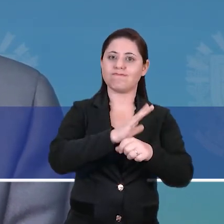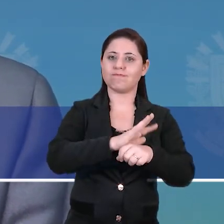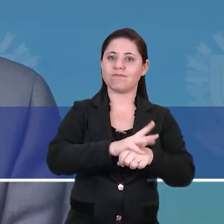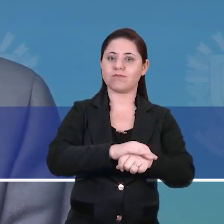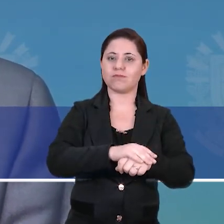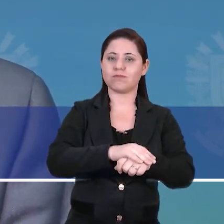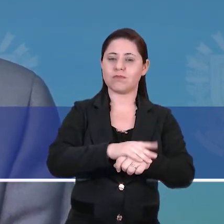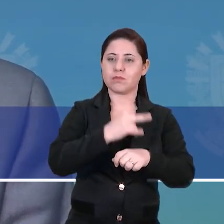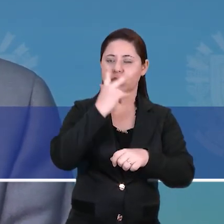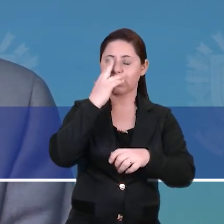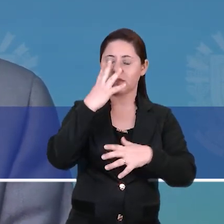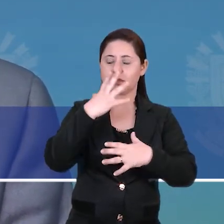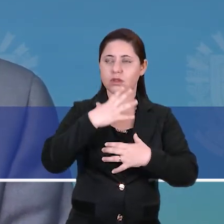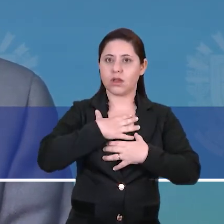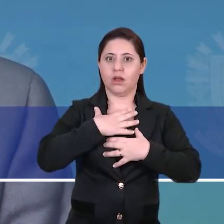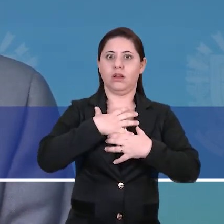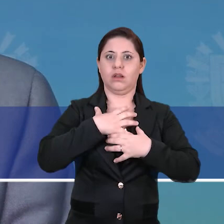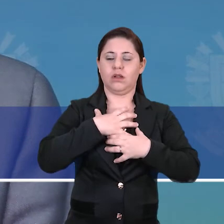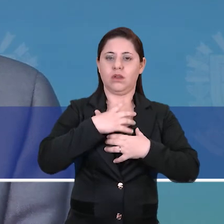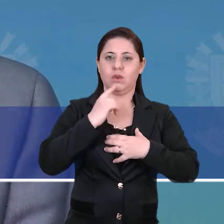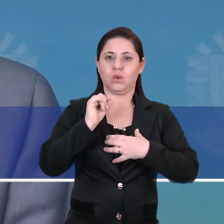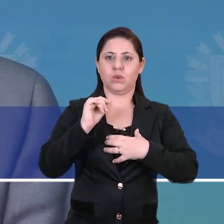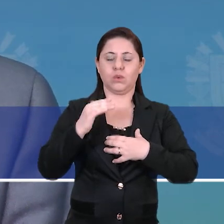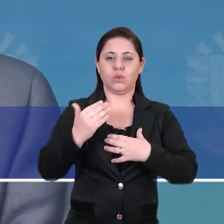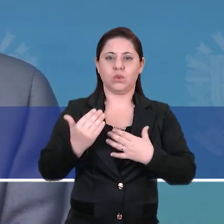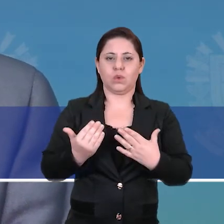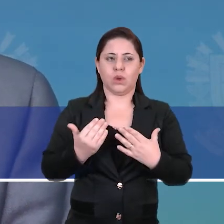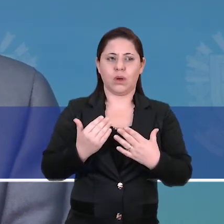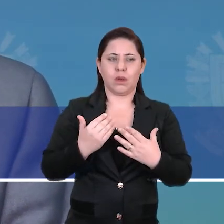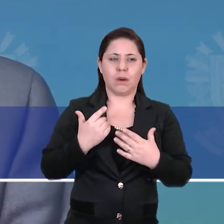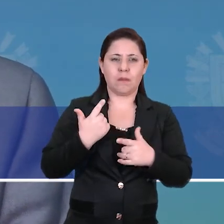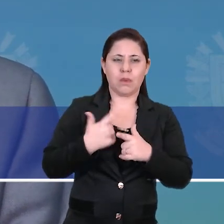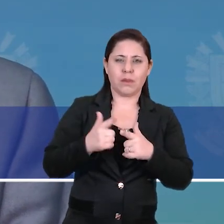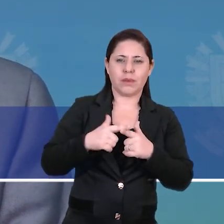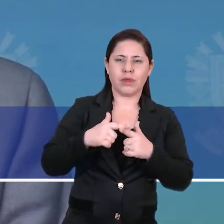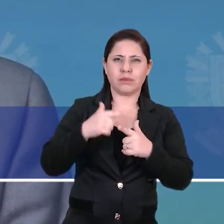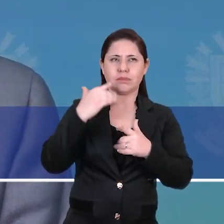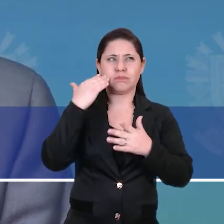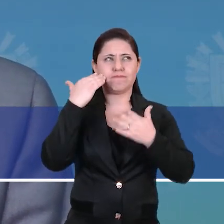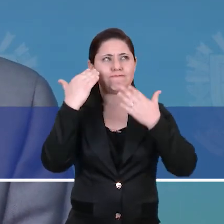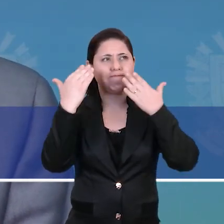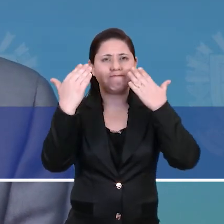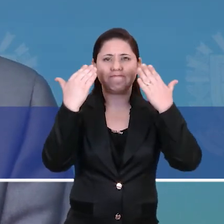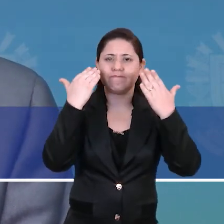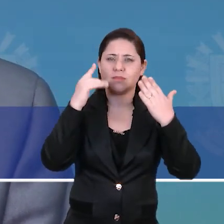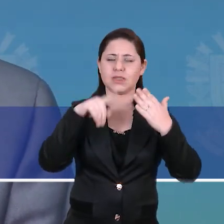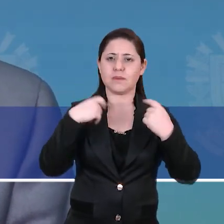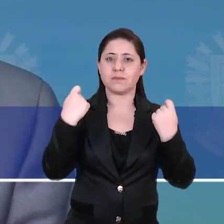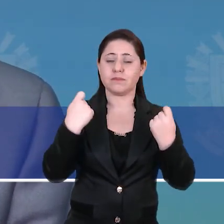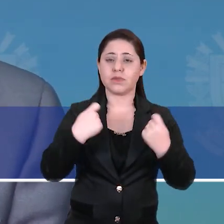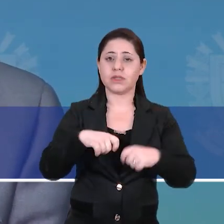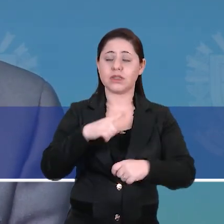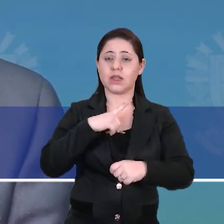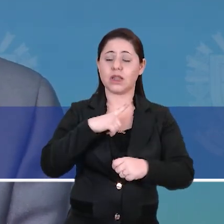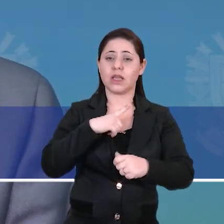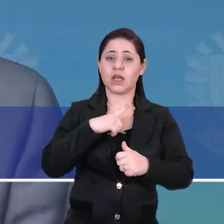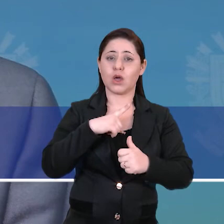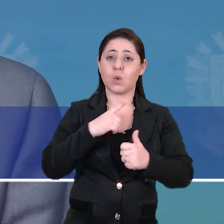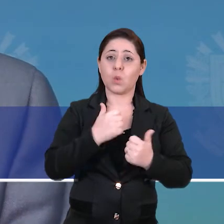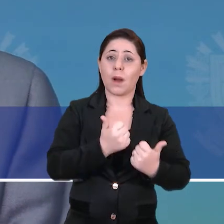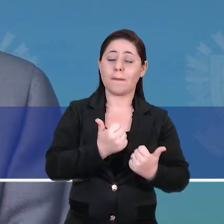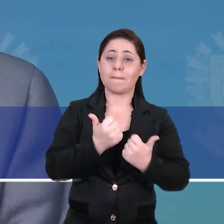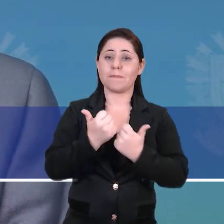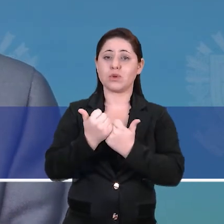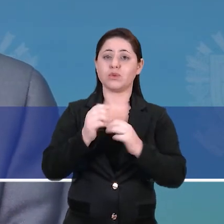diagnosticada, ela já toma aquele choque, aquele impacto que causa um problema psicológico muito grande, que tem que ter um